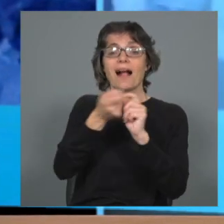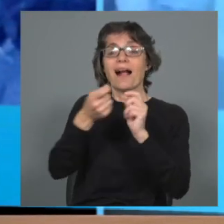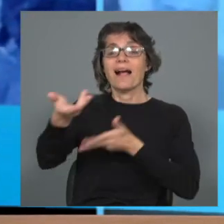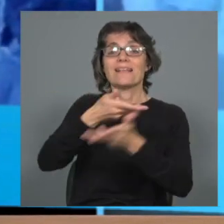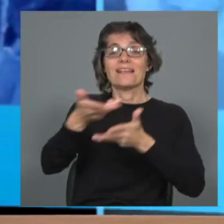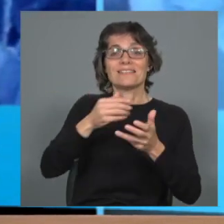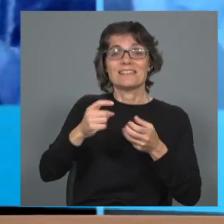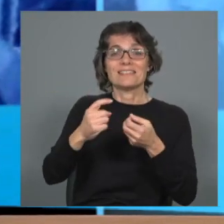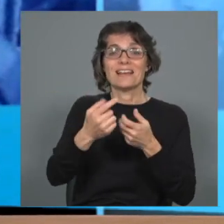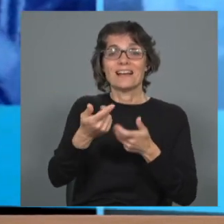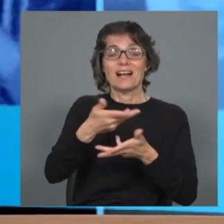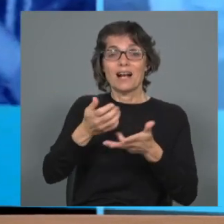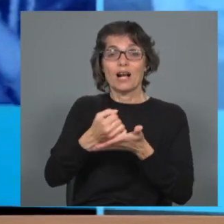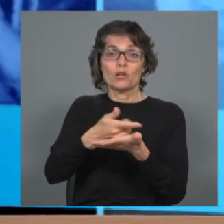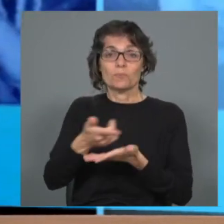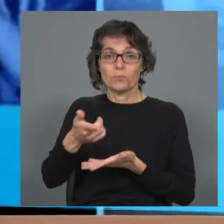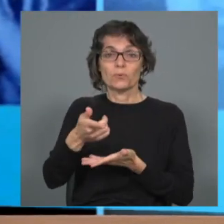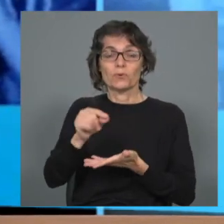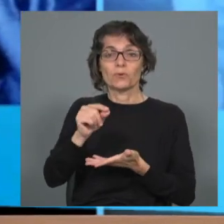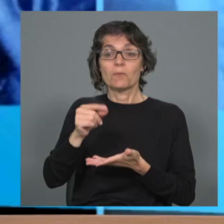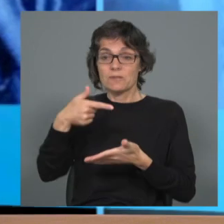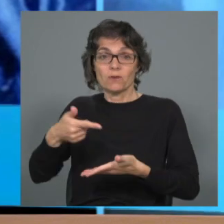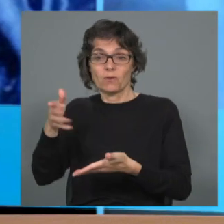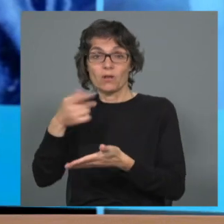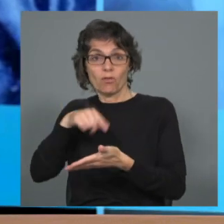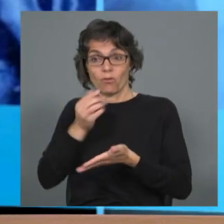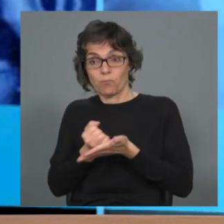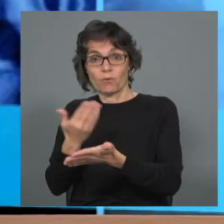conseguem acabar os seus estudos, conseguem arranjar um emprego,